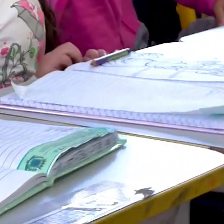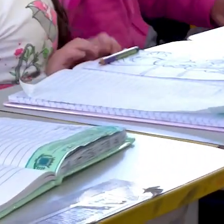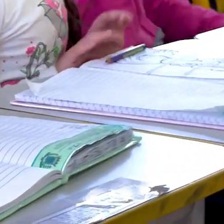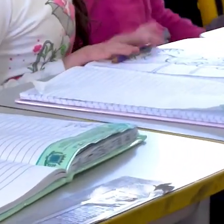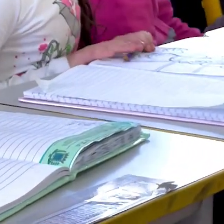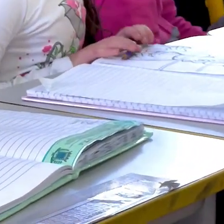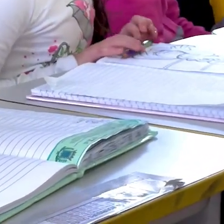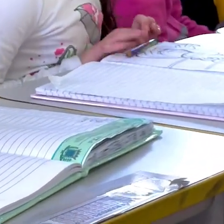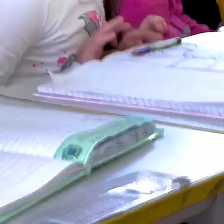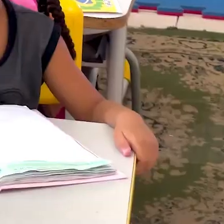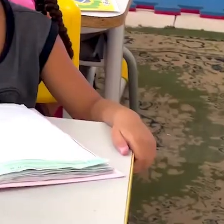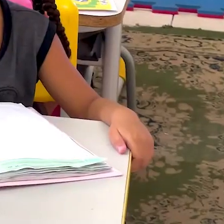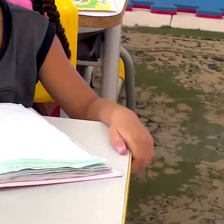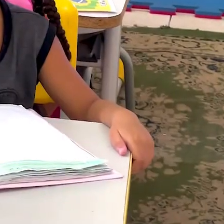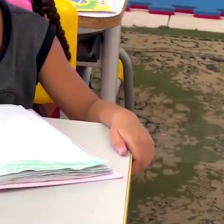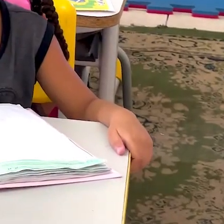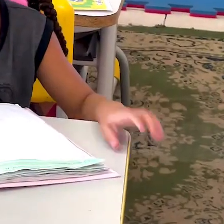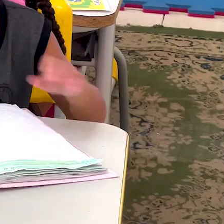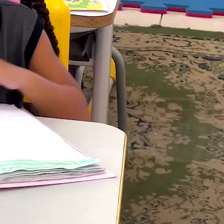6.